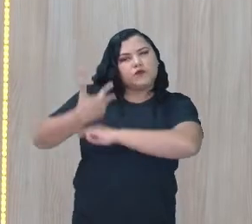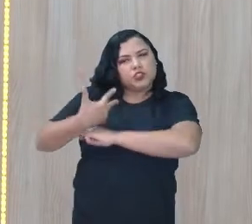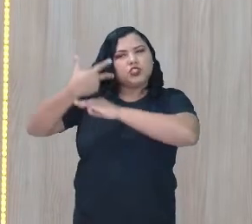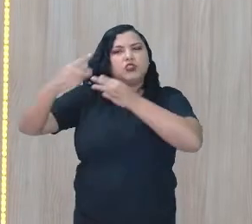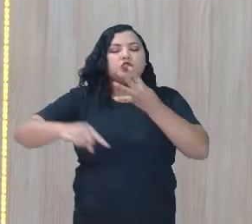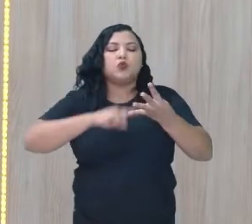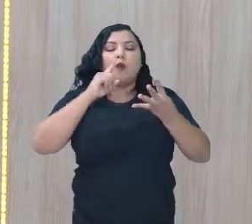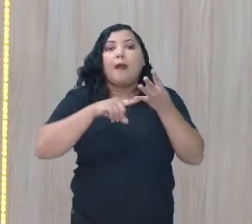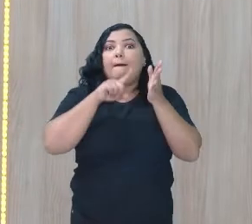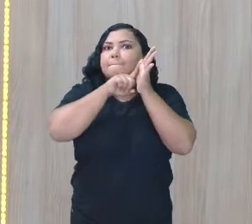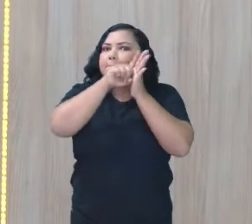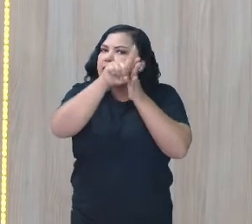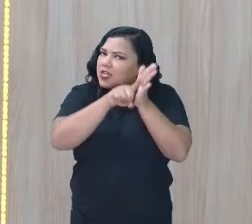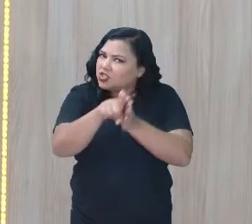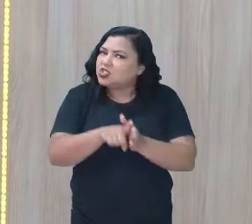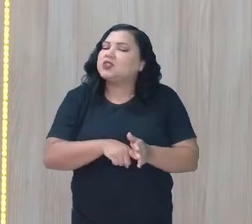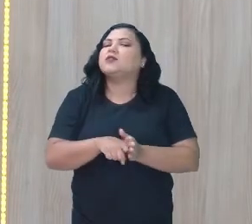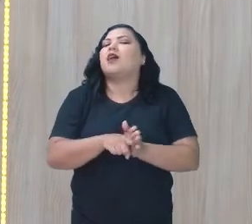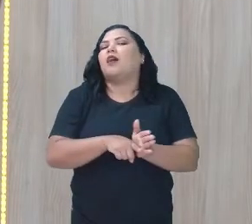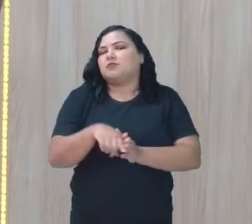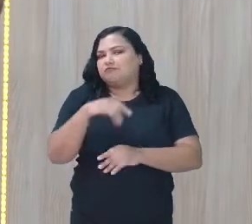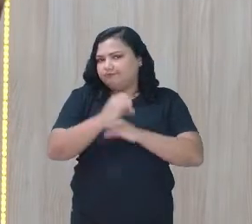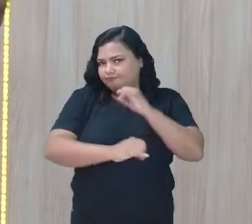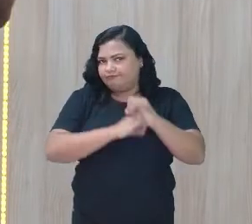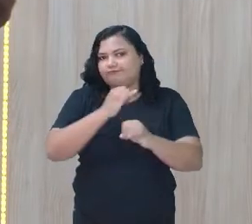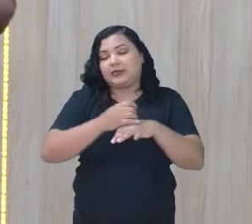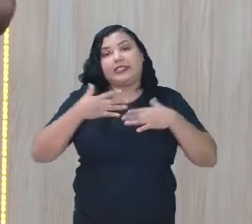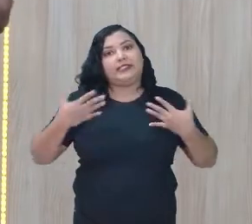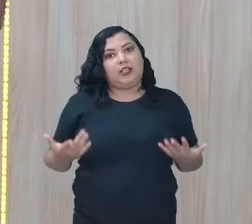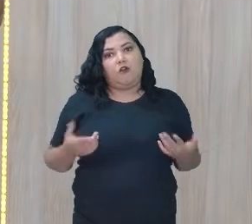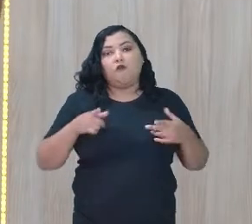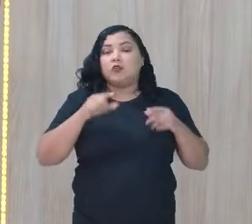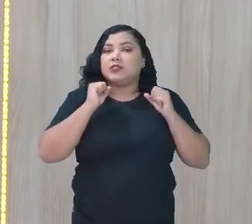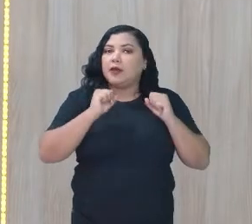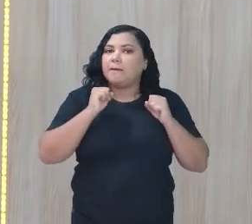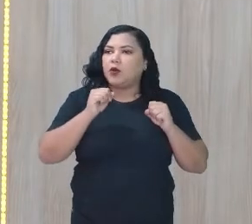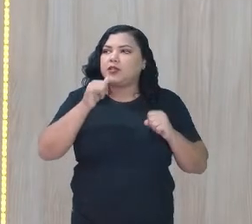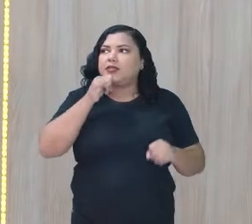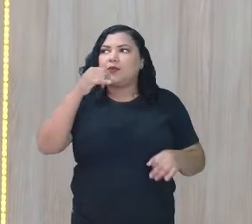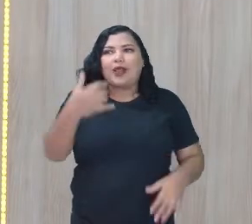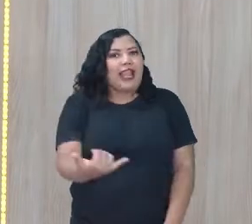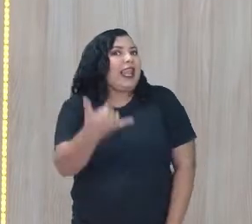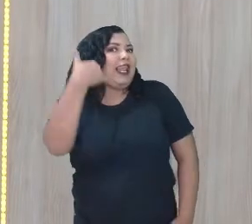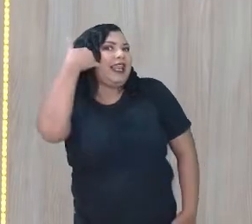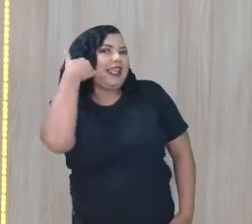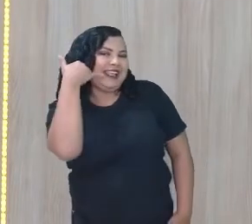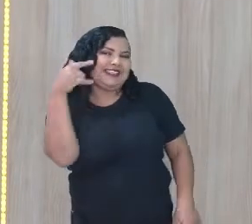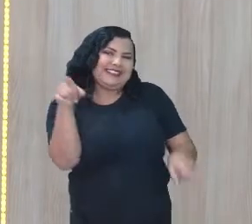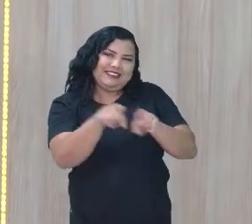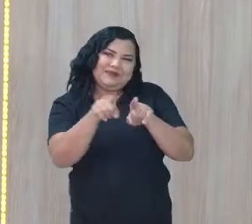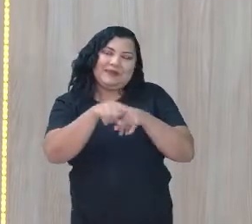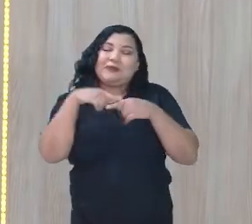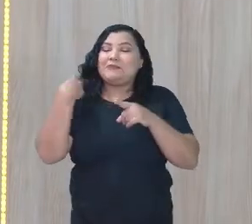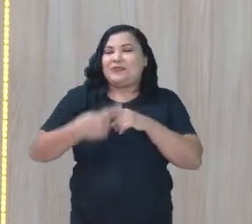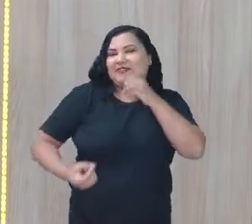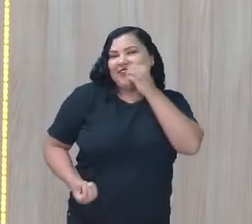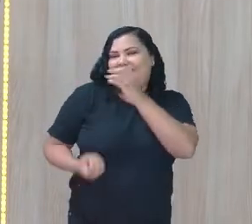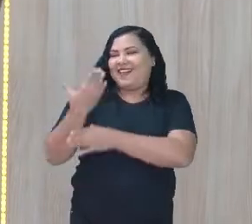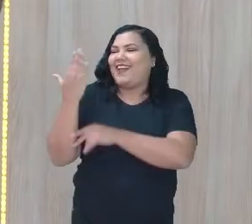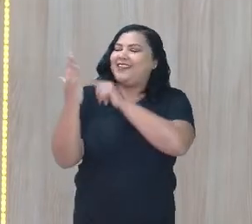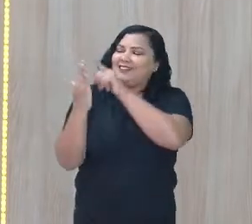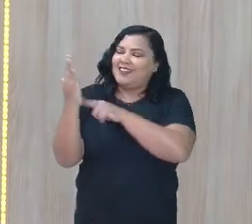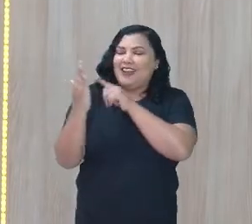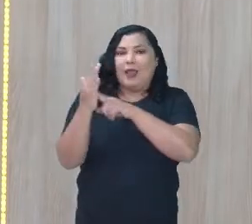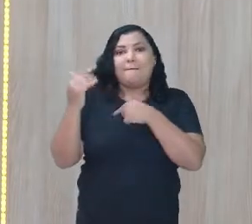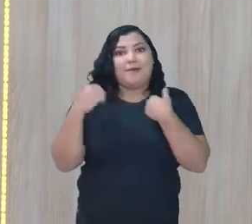vídeo, pesquisar na internet, e eu digo que até fazer ligação telefônica, né? Porque ele foi criado